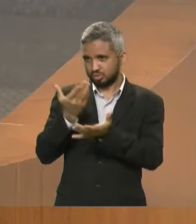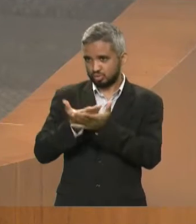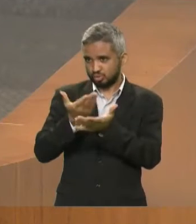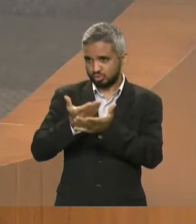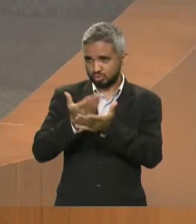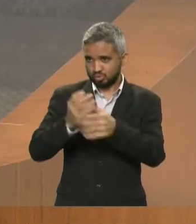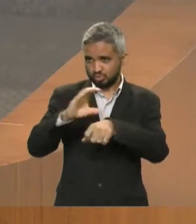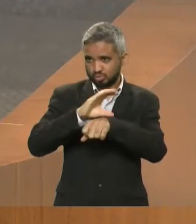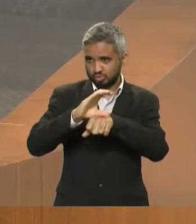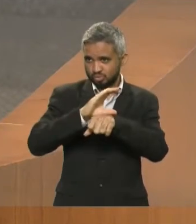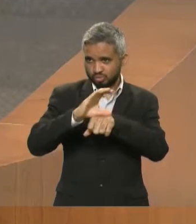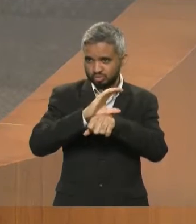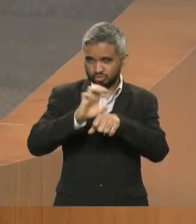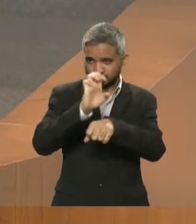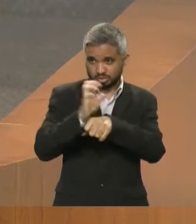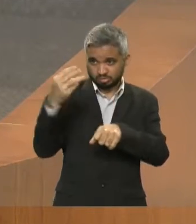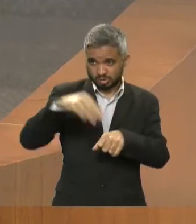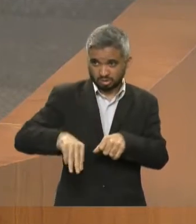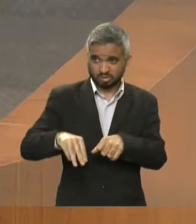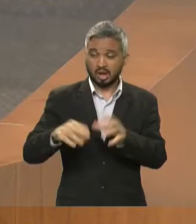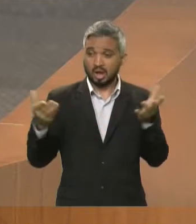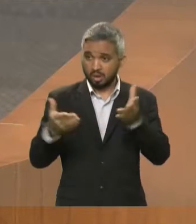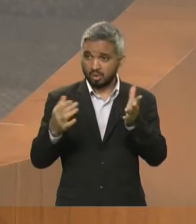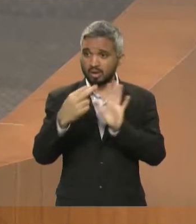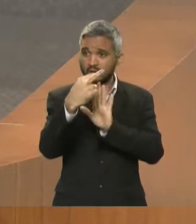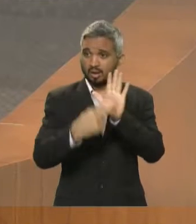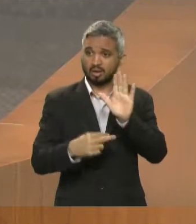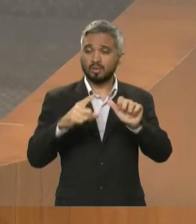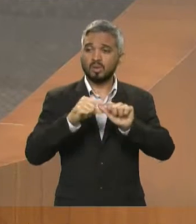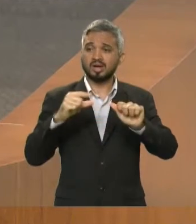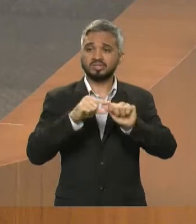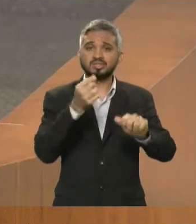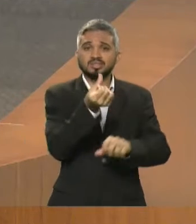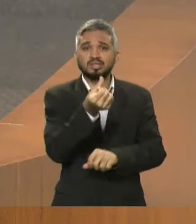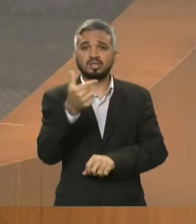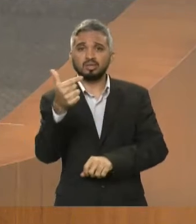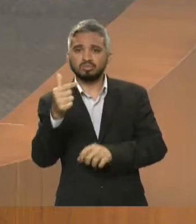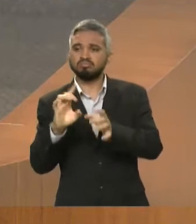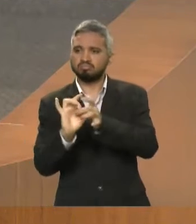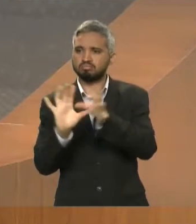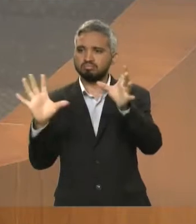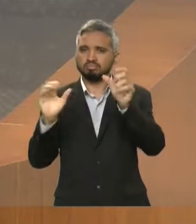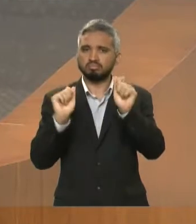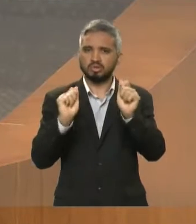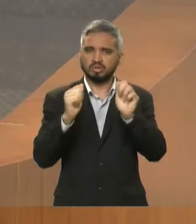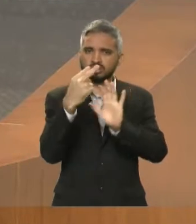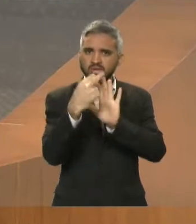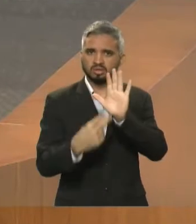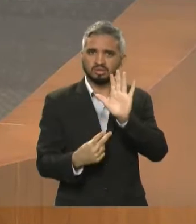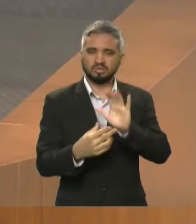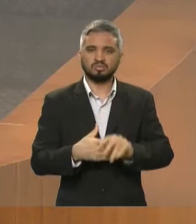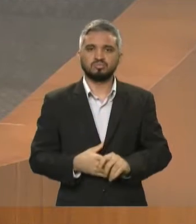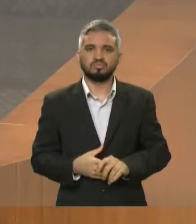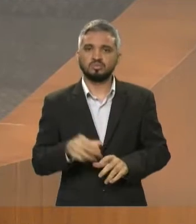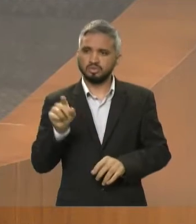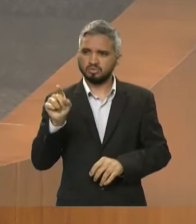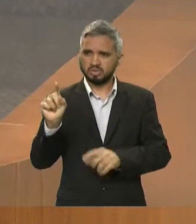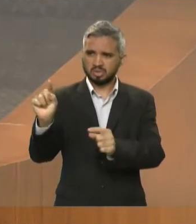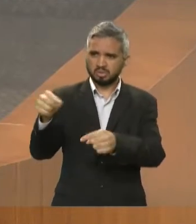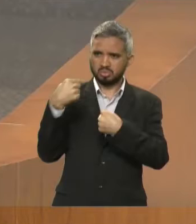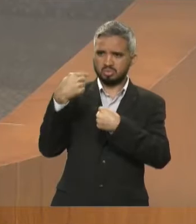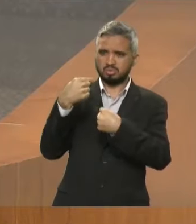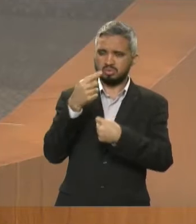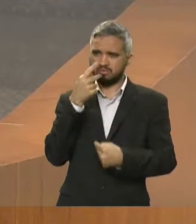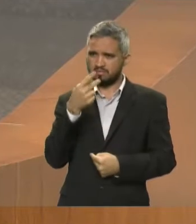Constituição do Estado aberta e Vossa Excelência vai ler o artigo 62 da Constituição do Estado. E o argumento de Vossa Excelência? O argumento de Vossa Excelência